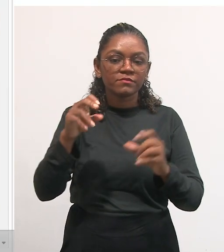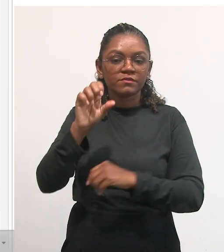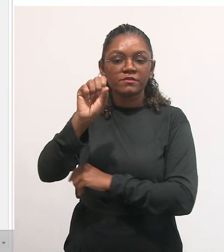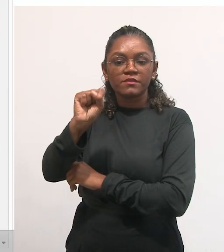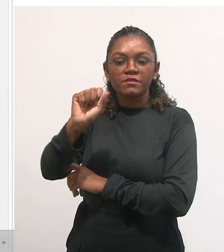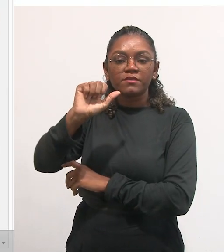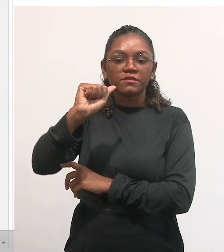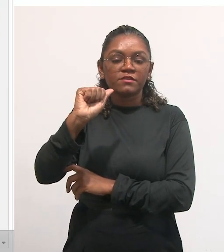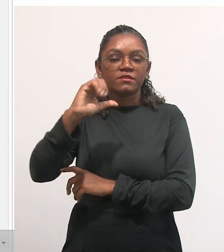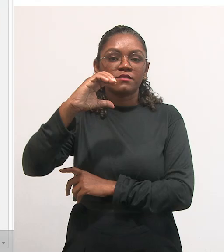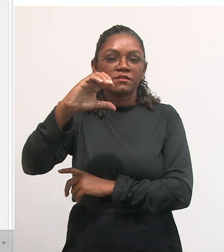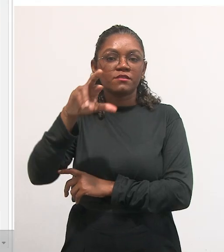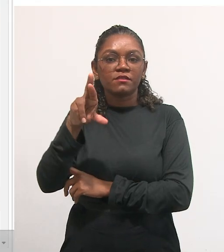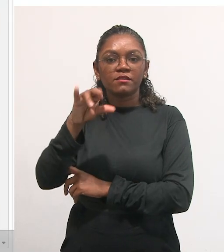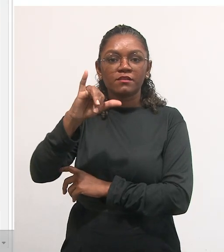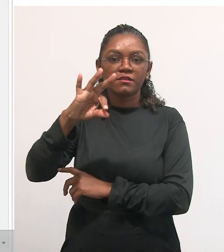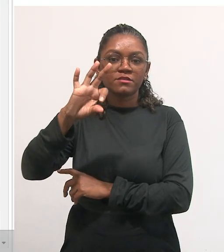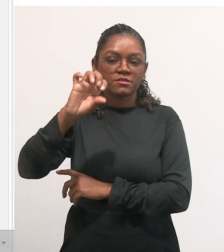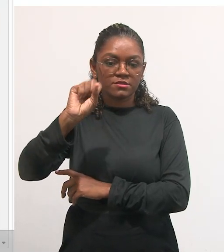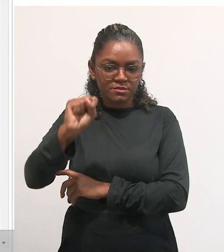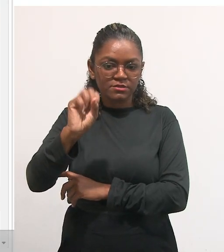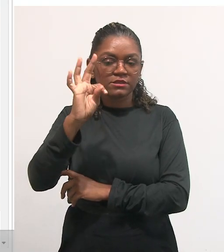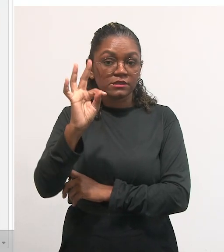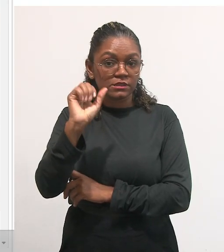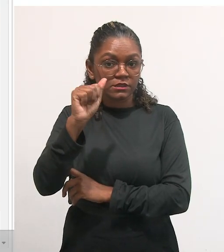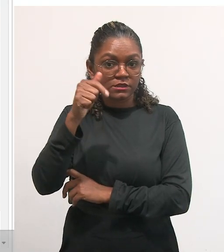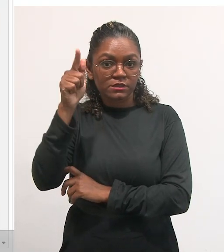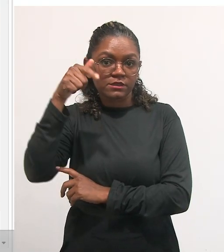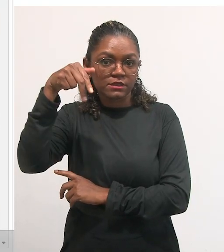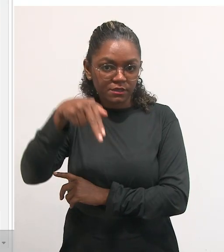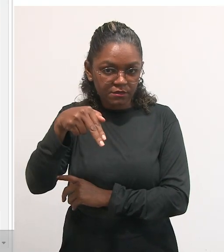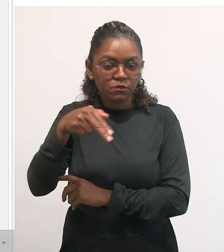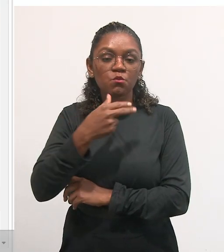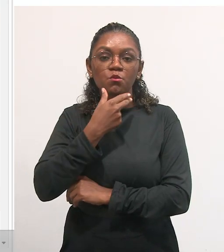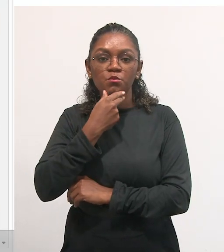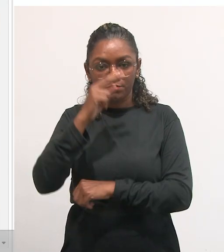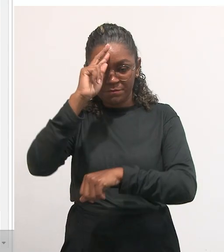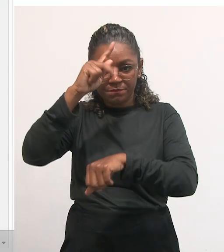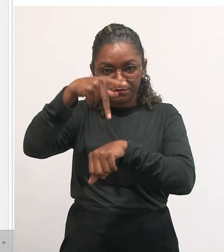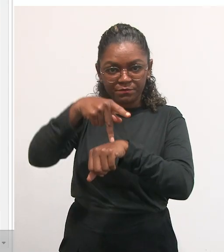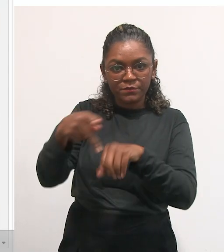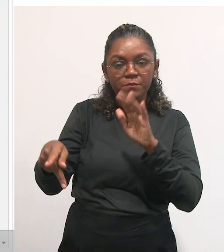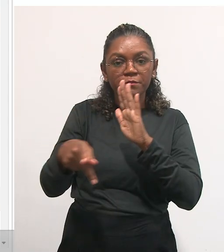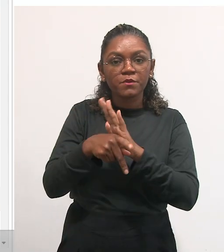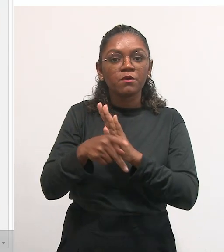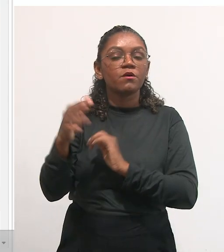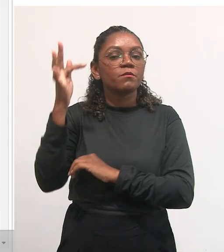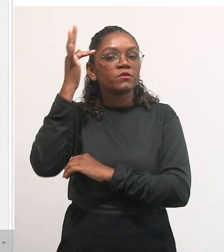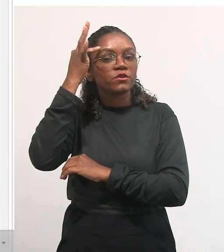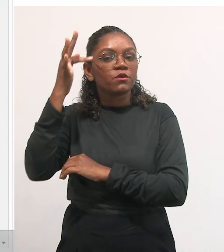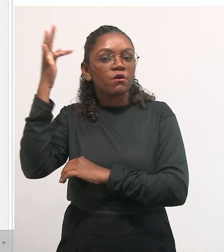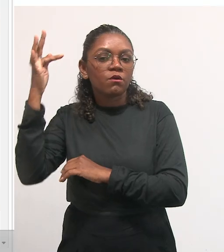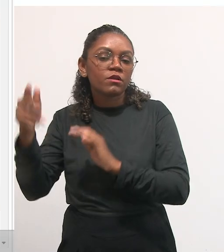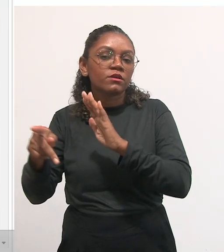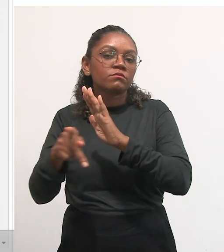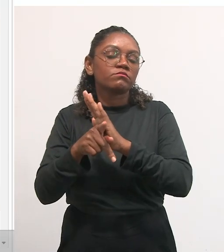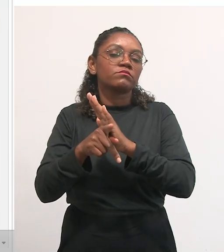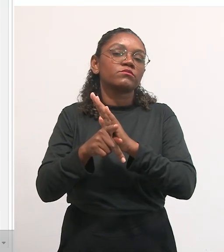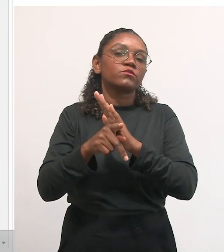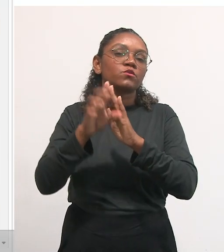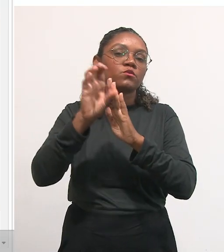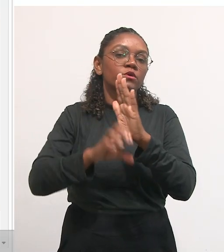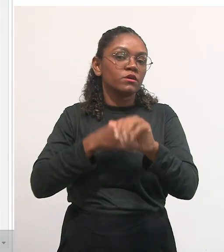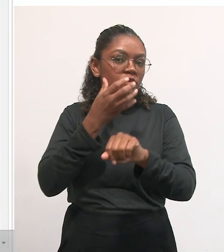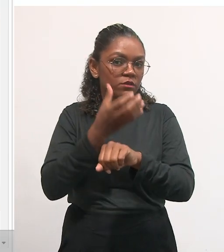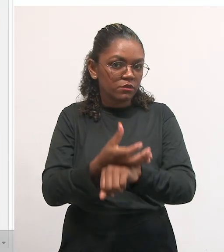também é um grande teórico sobre o currículo nesse livro especialmente currículo uma reflexão sobre a prática ele traz algumas reflexões